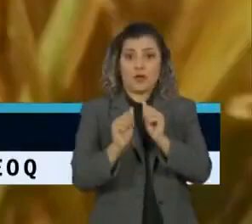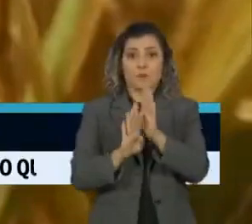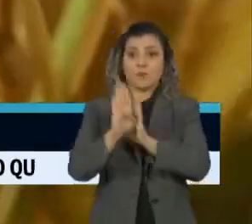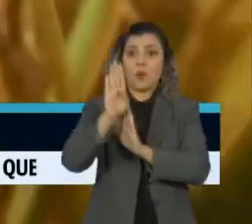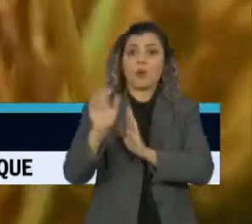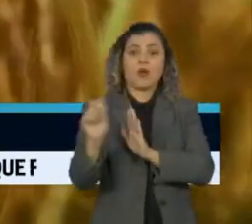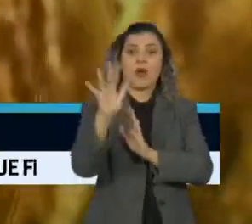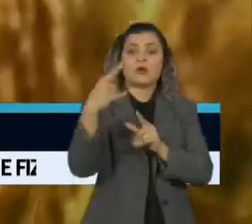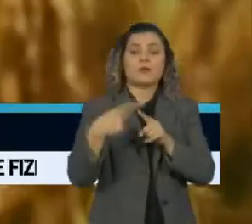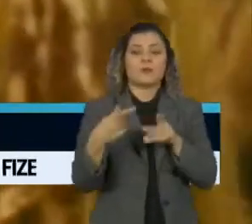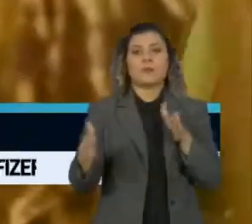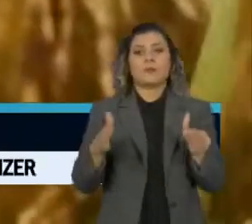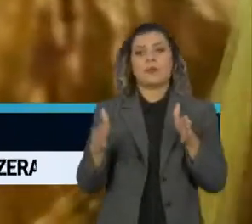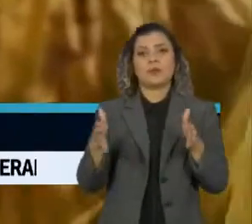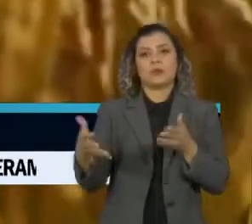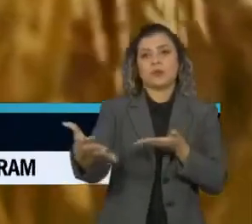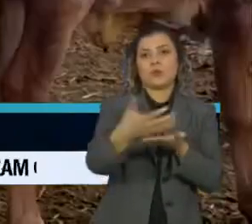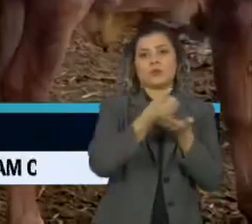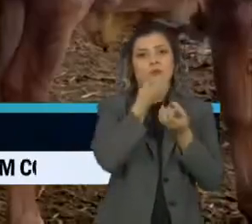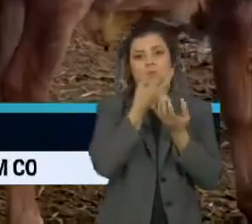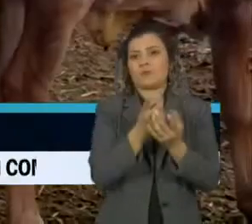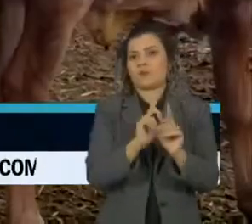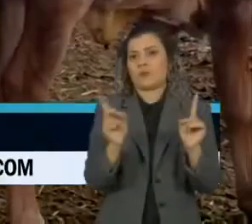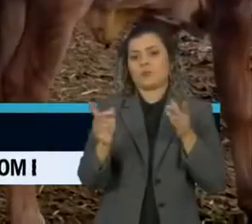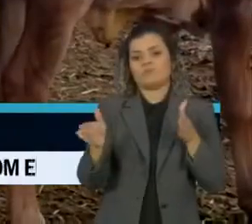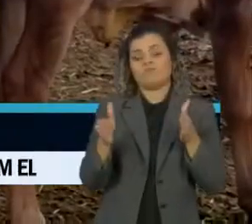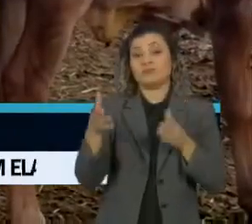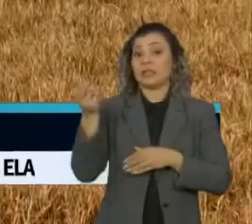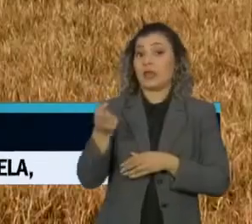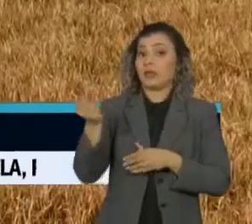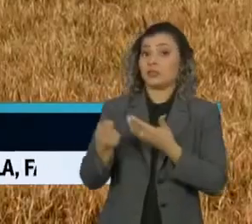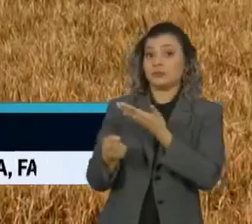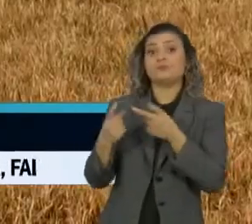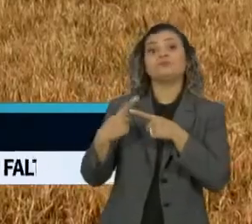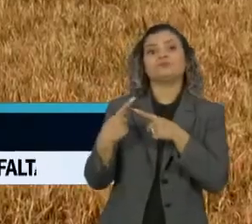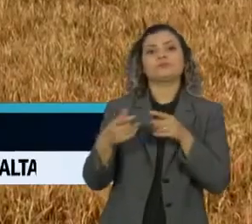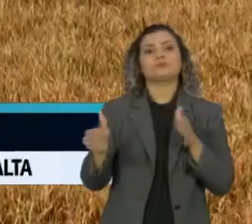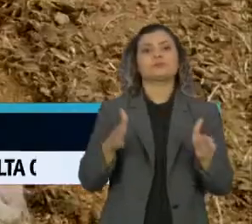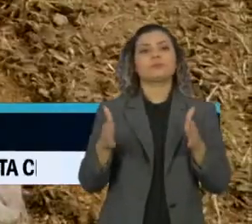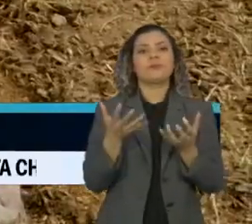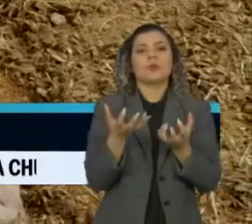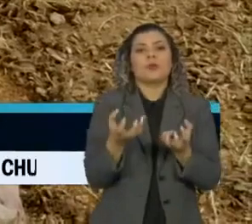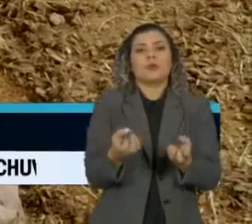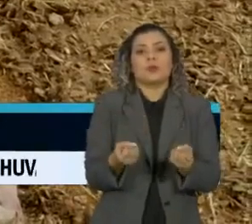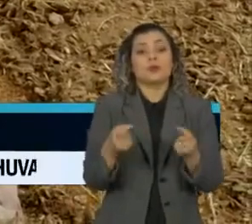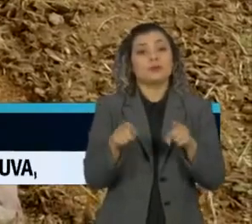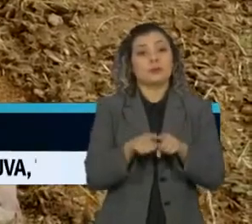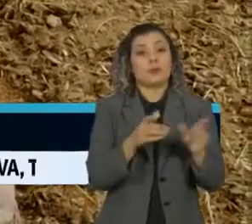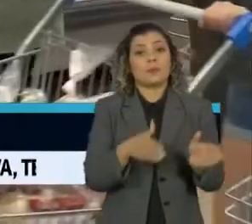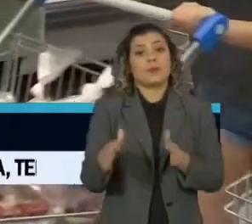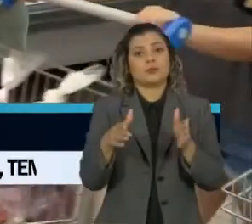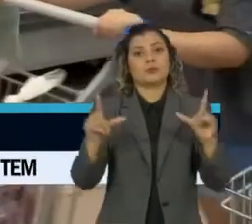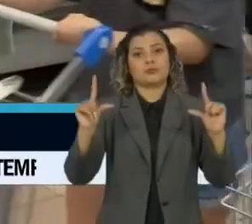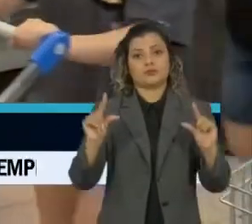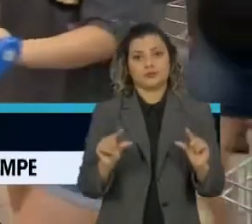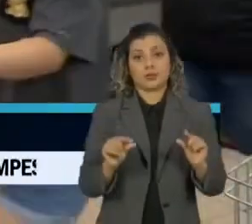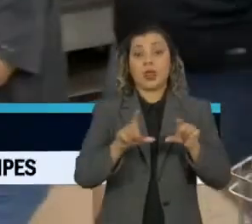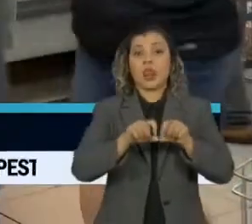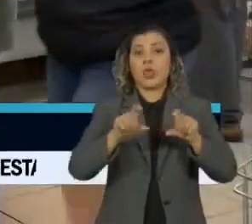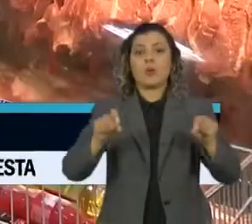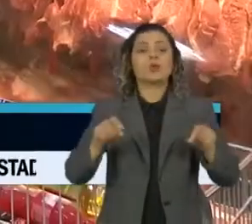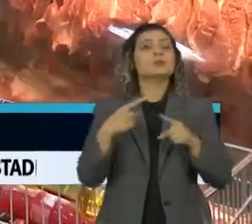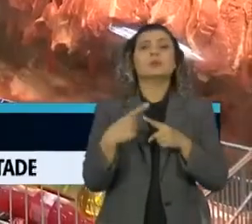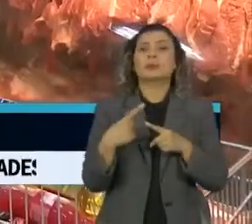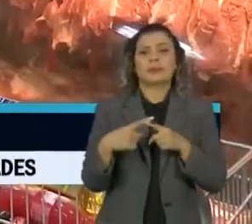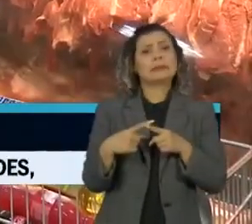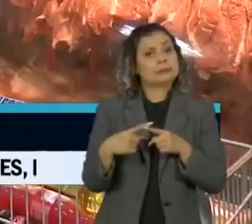as safras, que não foram tão boas. No caso do leite, é época de pastagem seca e a produção cai. Já a linguiça subiu por